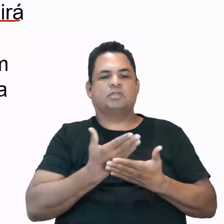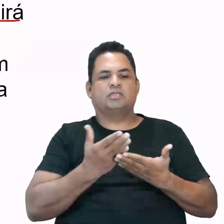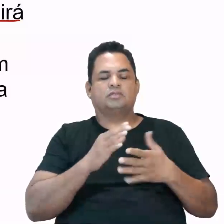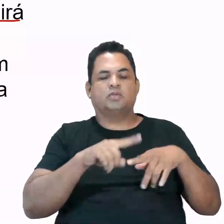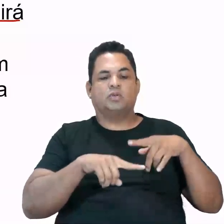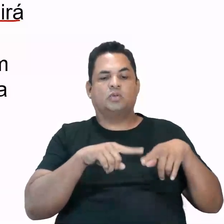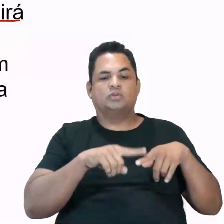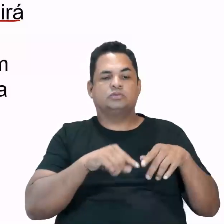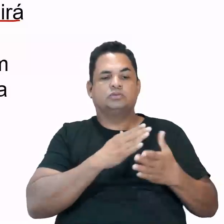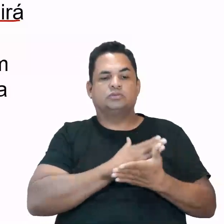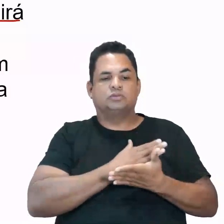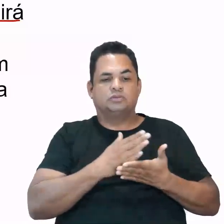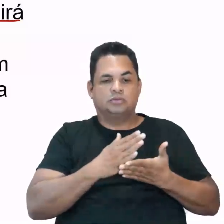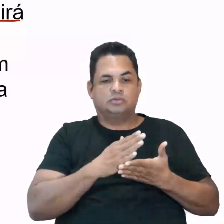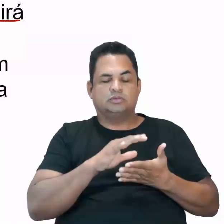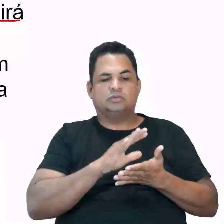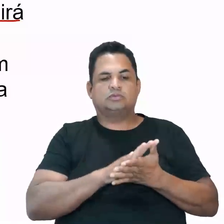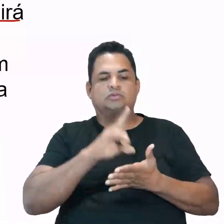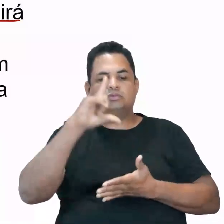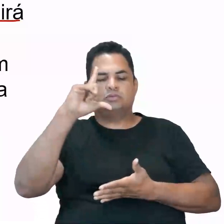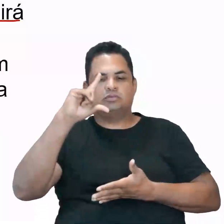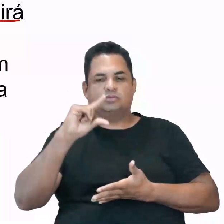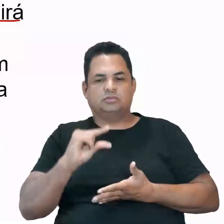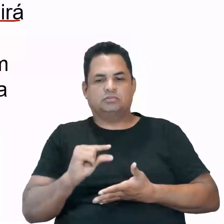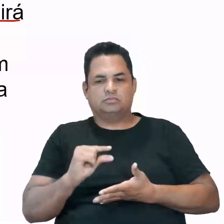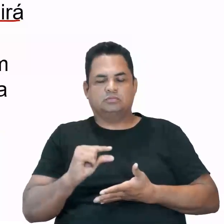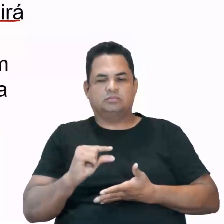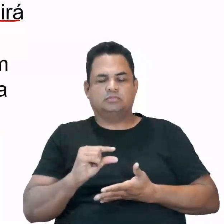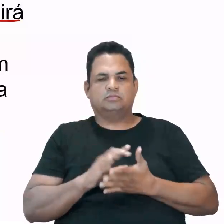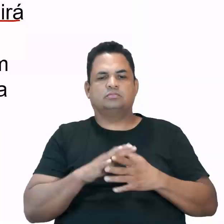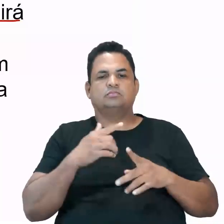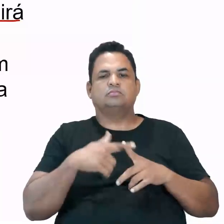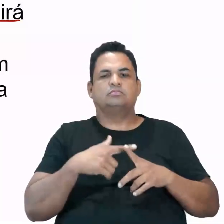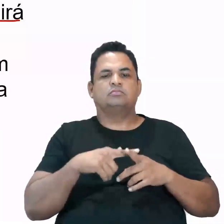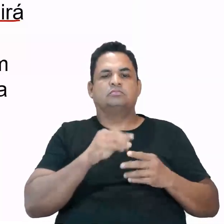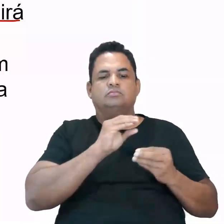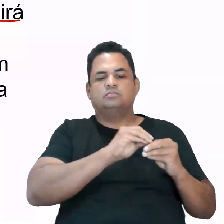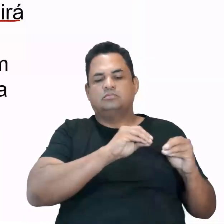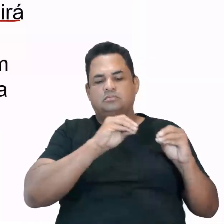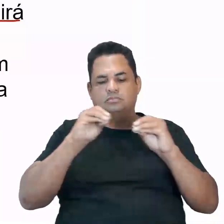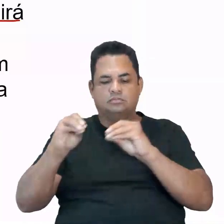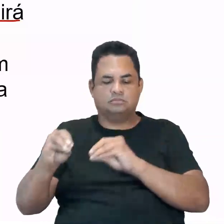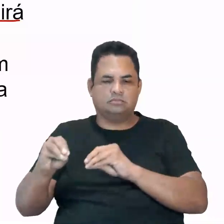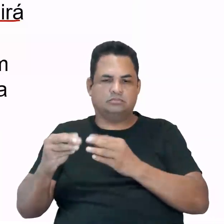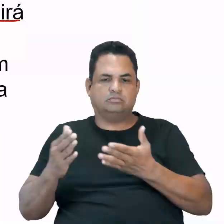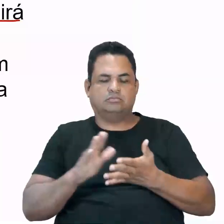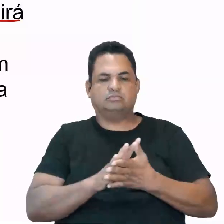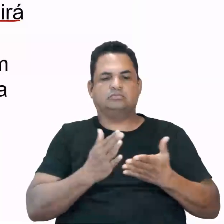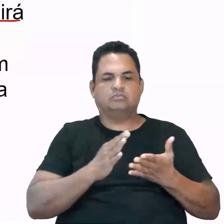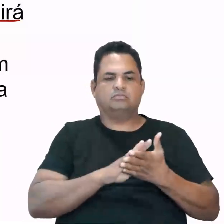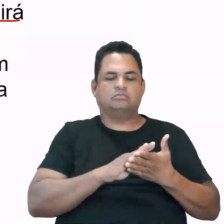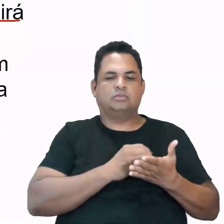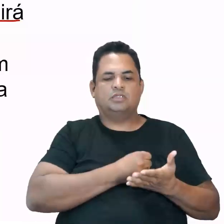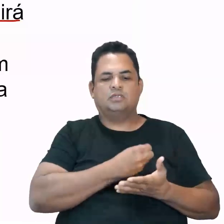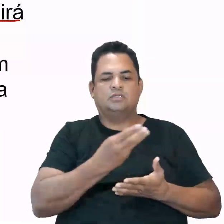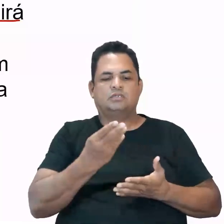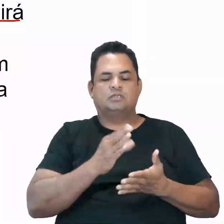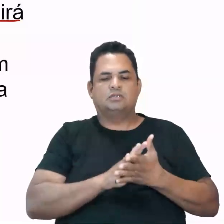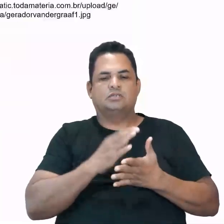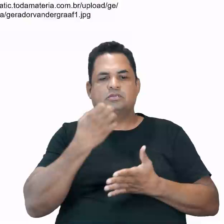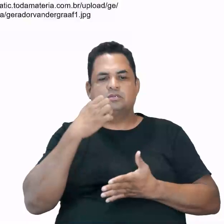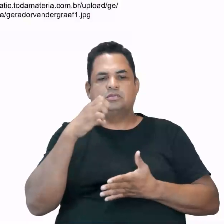estava inicialmente eletrizado diminui. Porque ele vai passar para o outro, uma quantidade de carga, ele